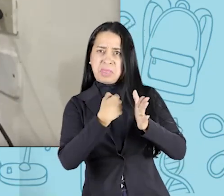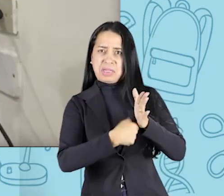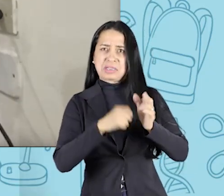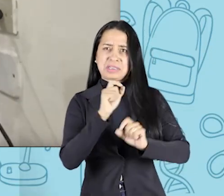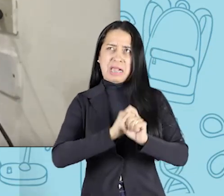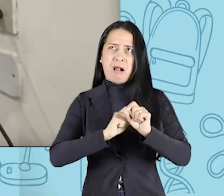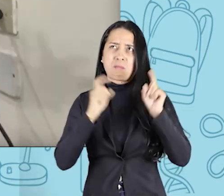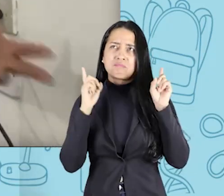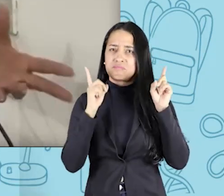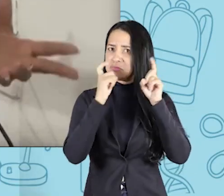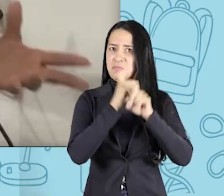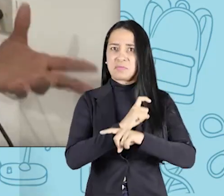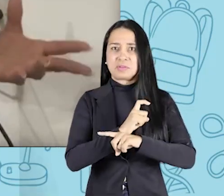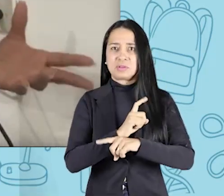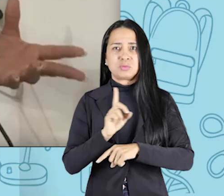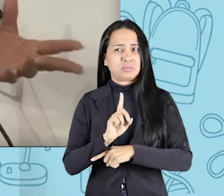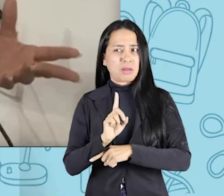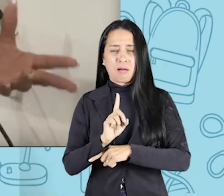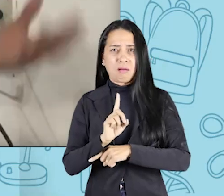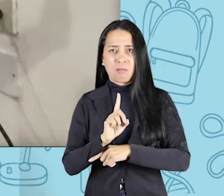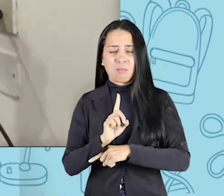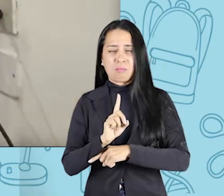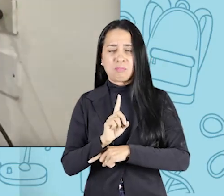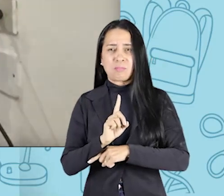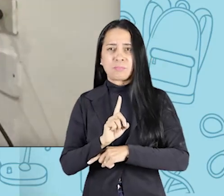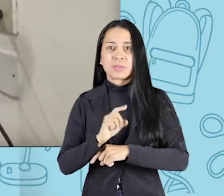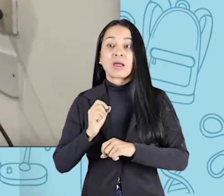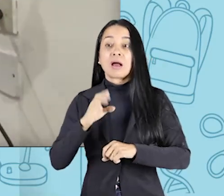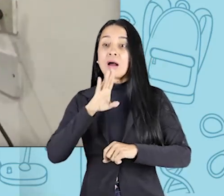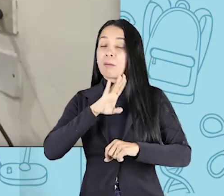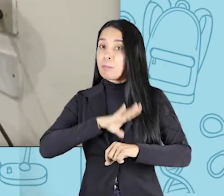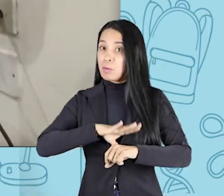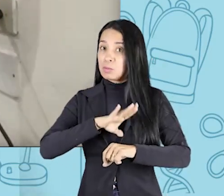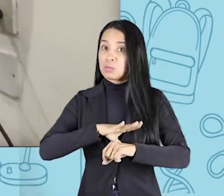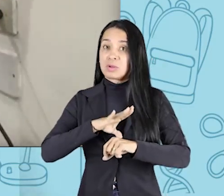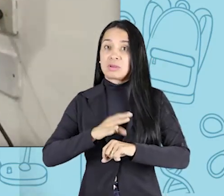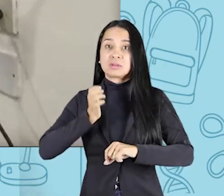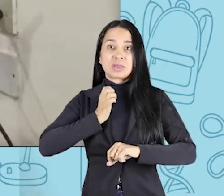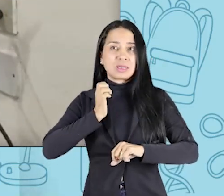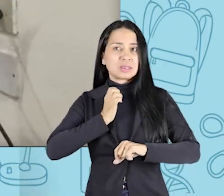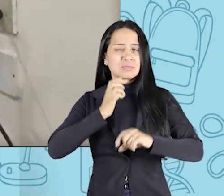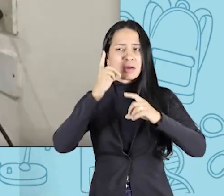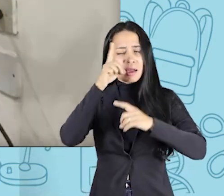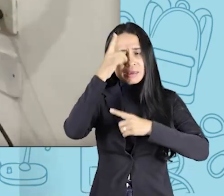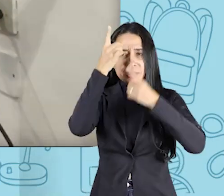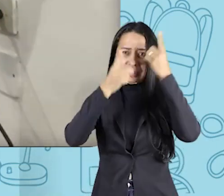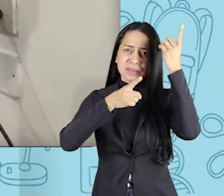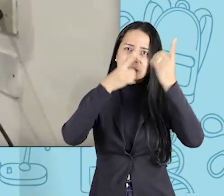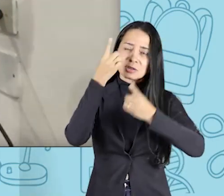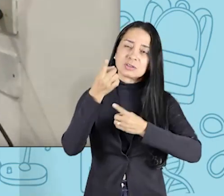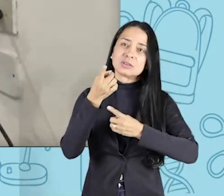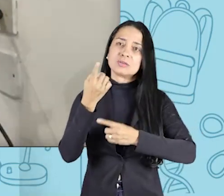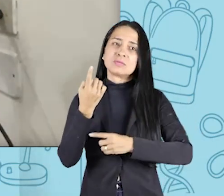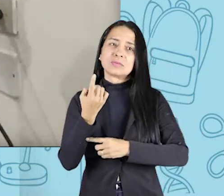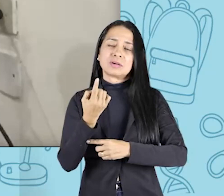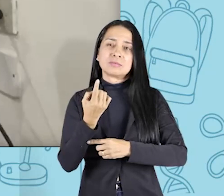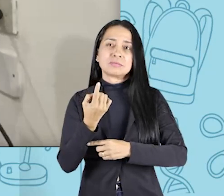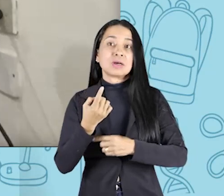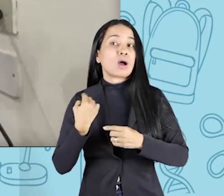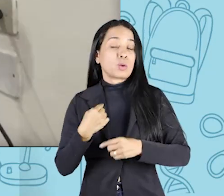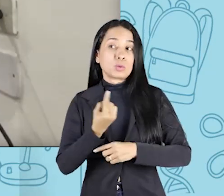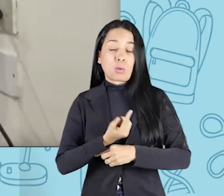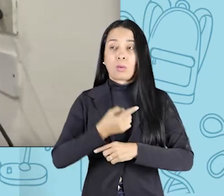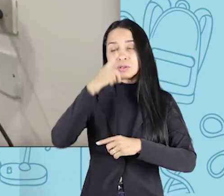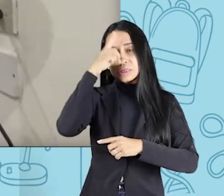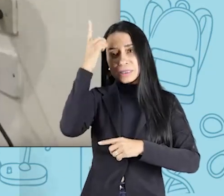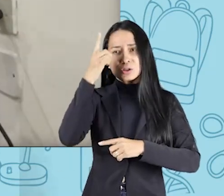é difícil, até porque isso não é verdade, né, gente? A língua portuguesa é rica, é criativa e aliás, nós somos